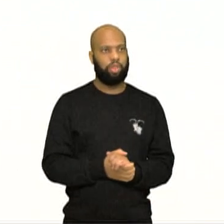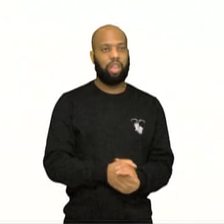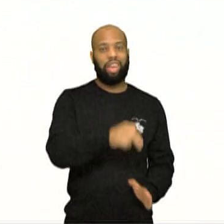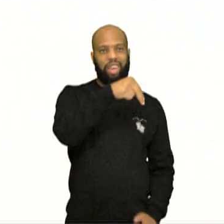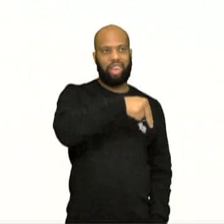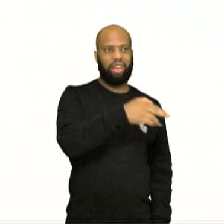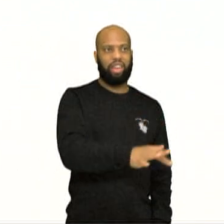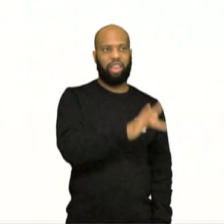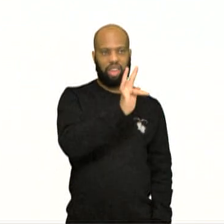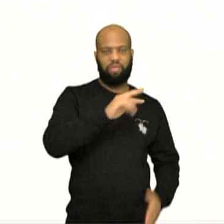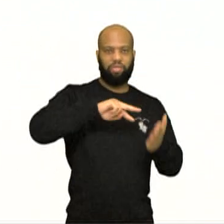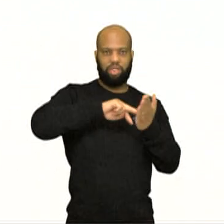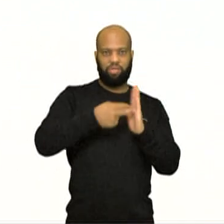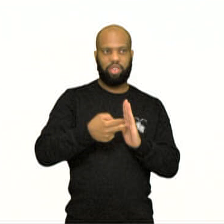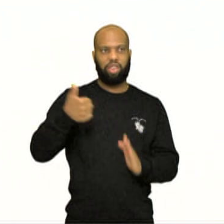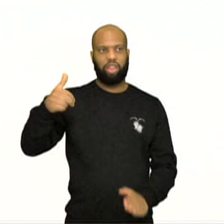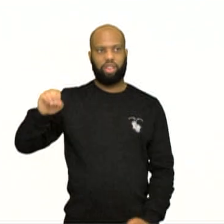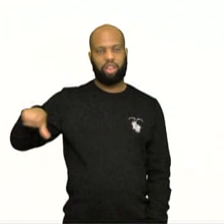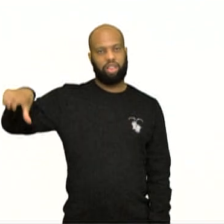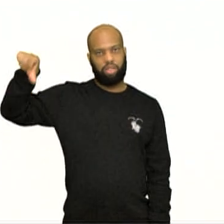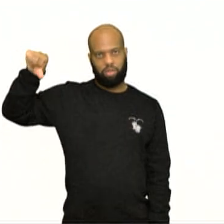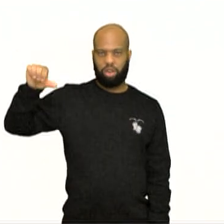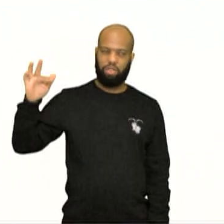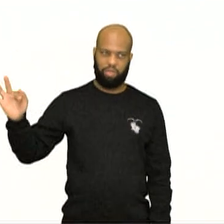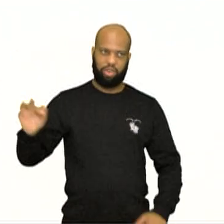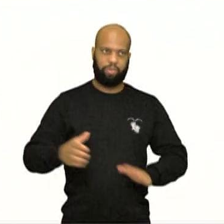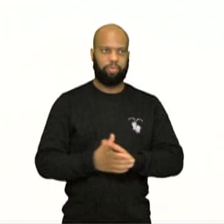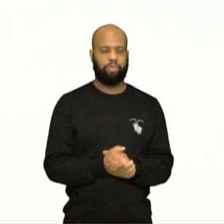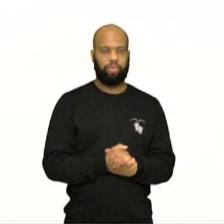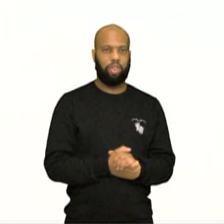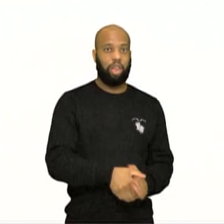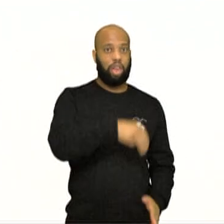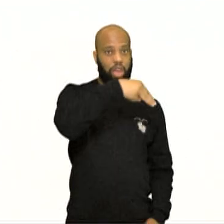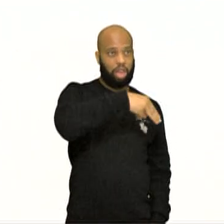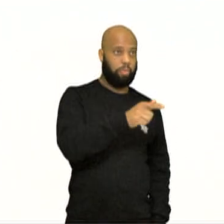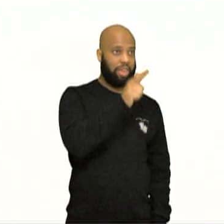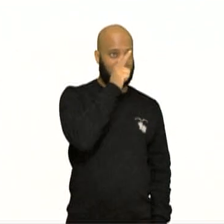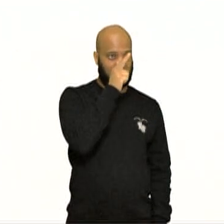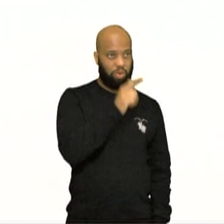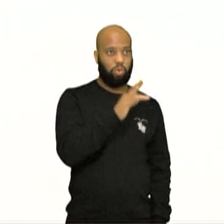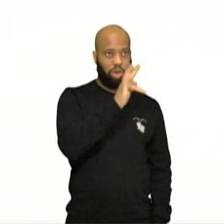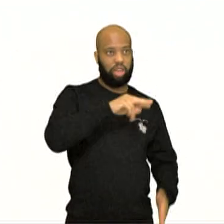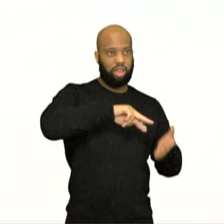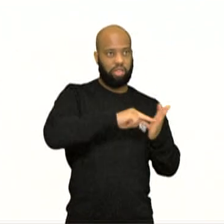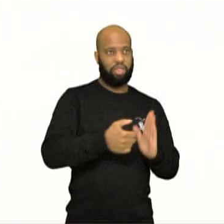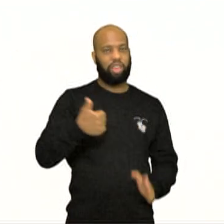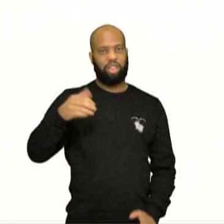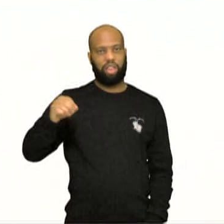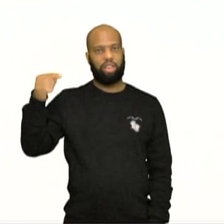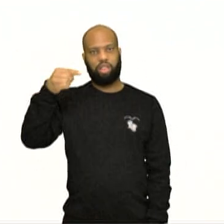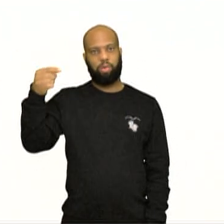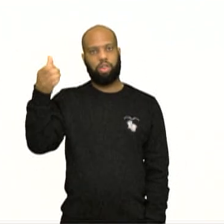então pico significa 10 elevado a menos 12. Nanofarad, nano significa 10 elevado a menos 9, 10 elevado a menos